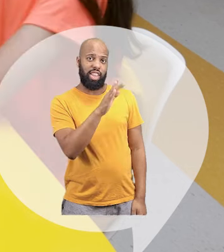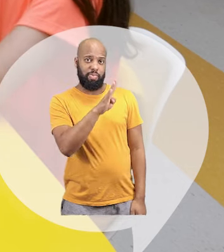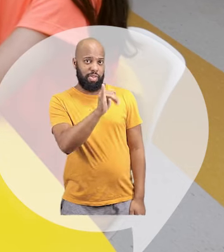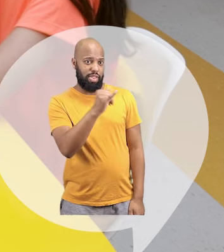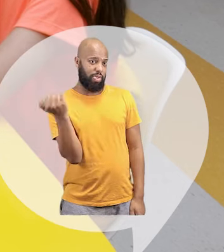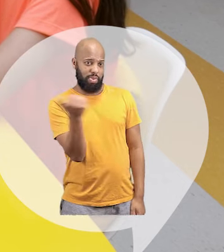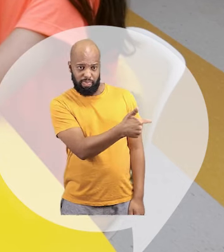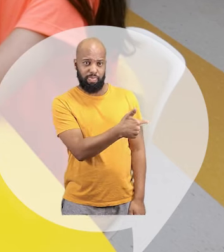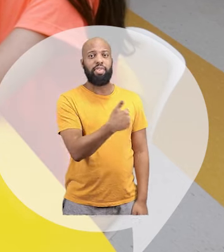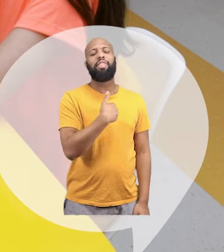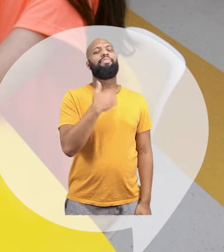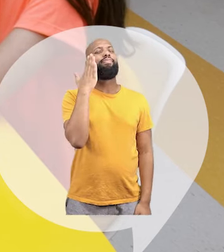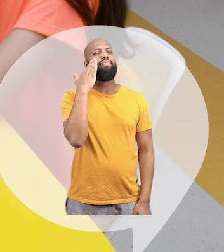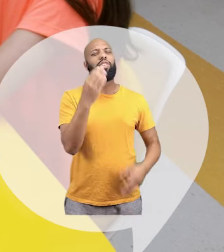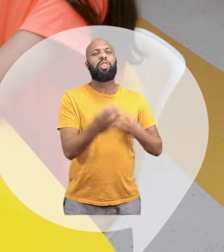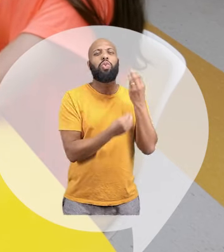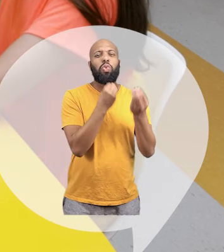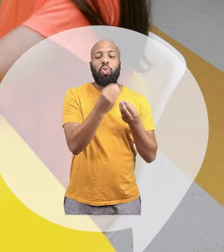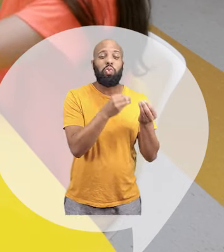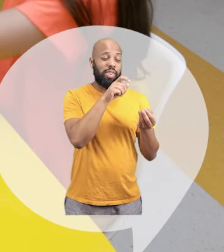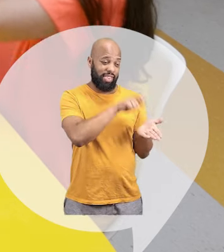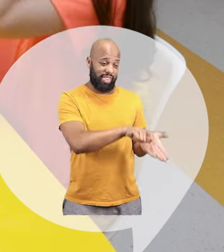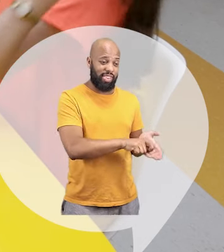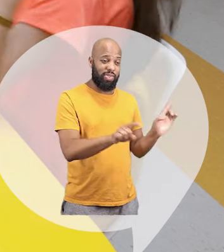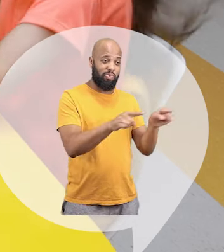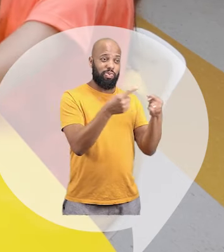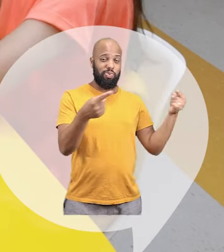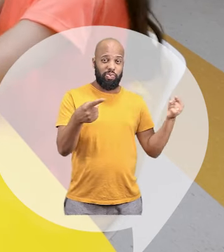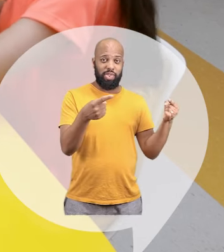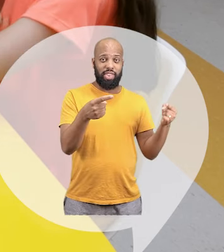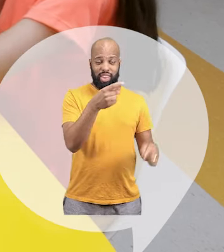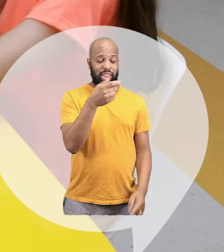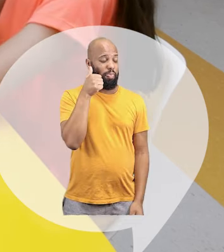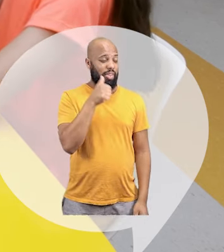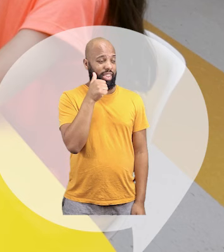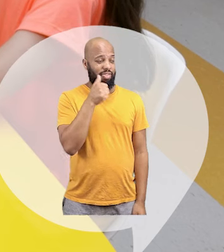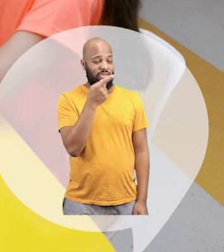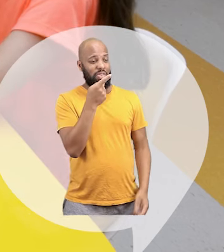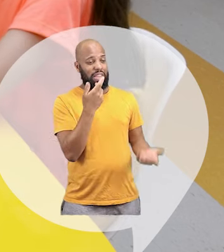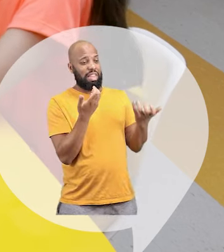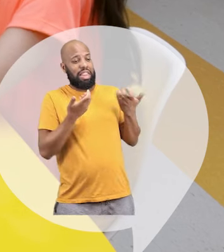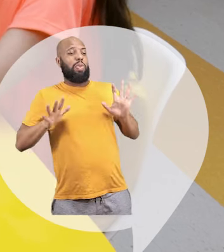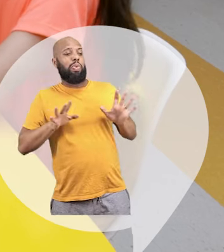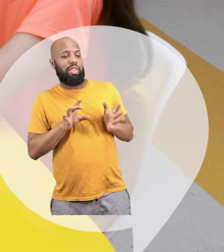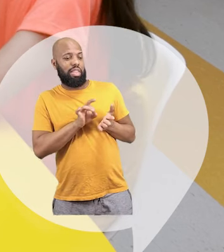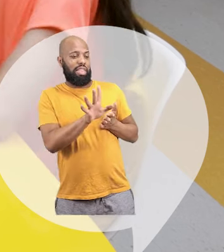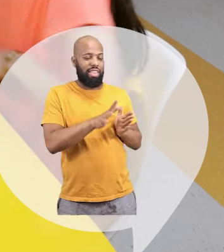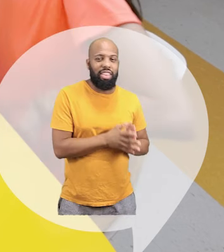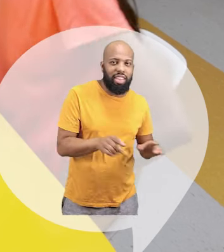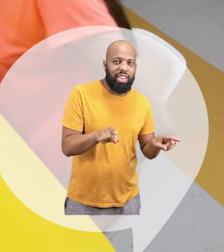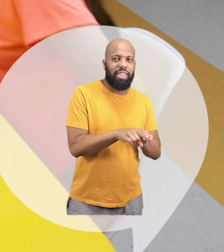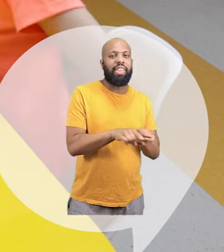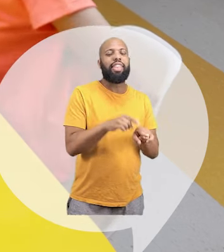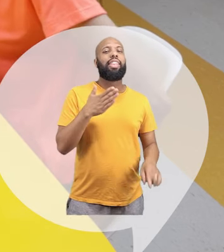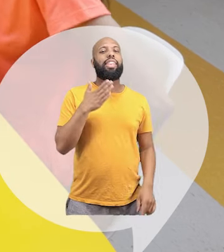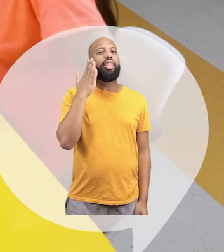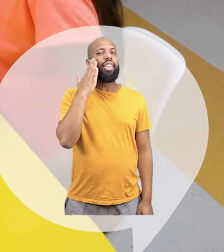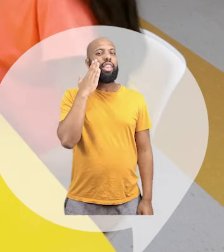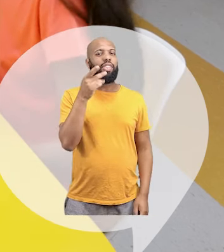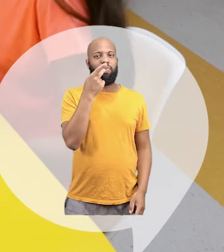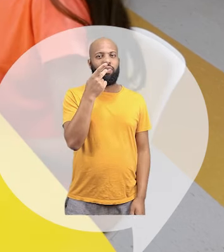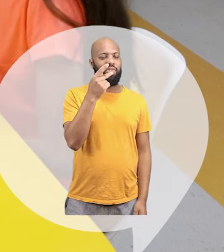eu sei contar para vocês como fora compôs uma música e levou um fora Caraca sem